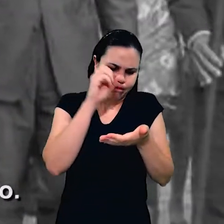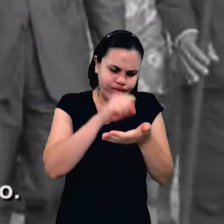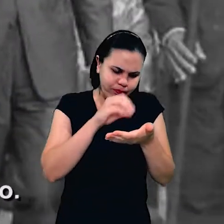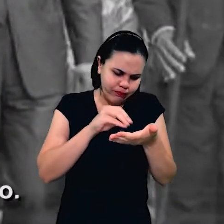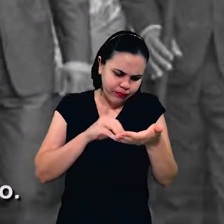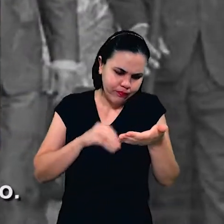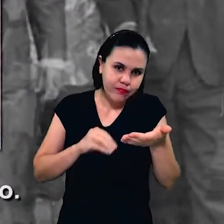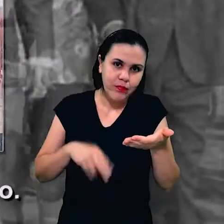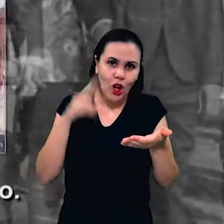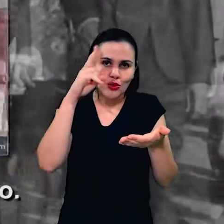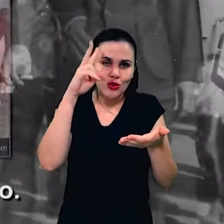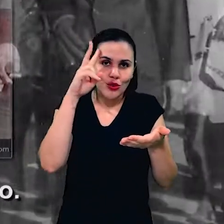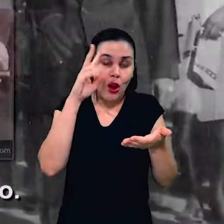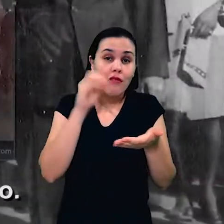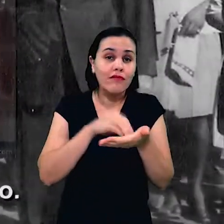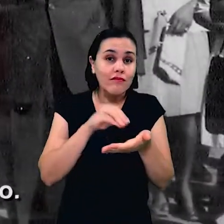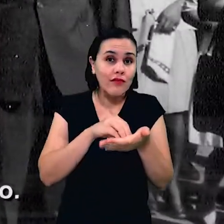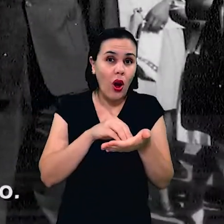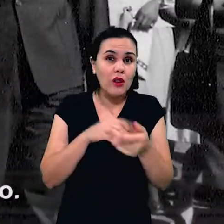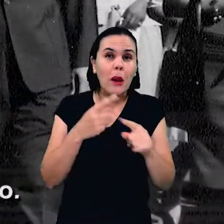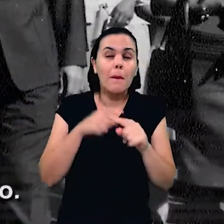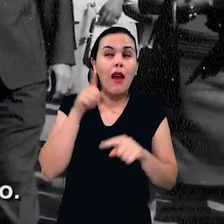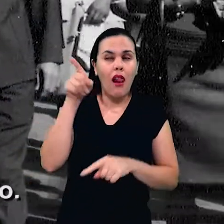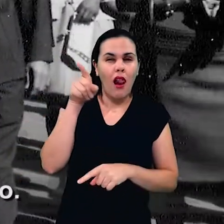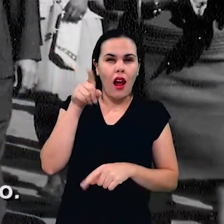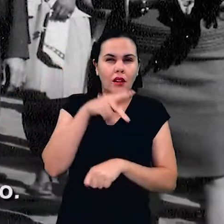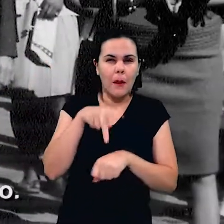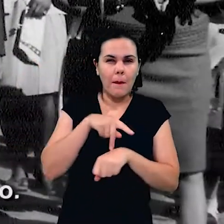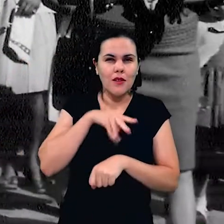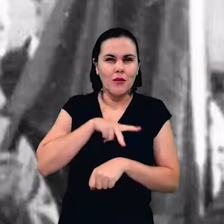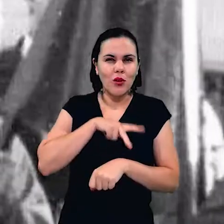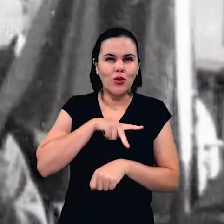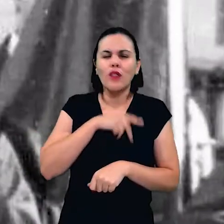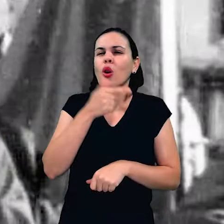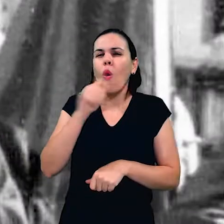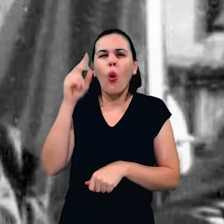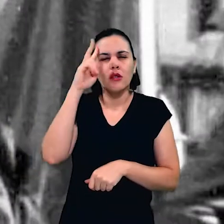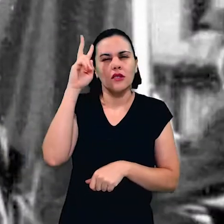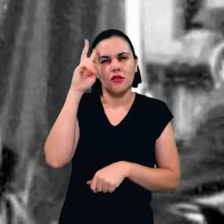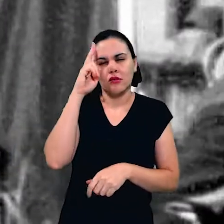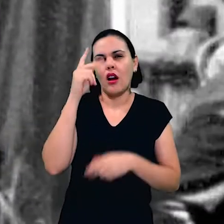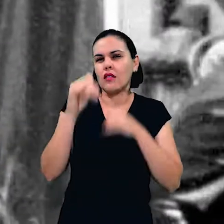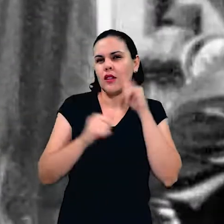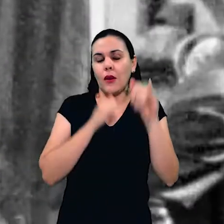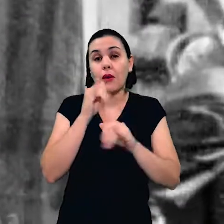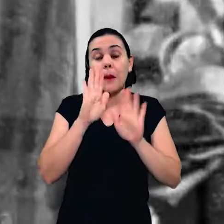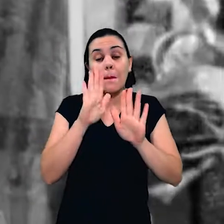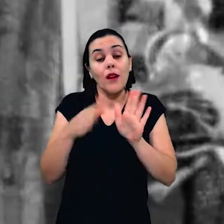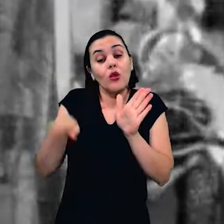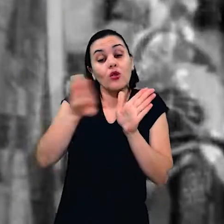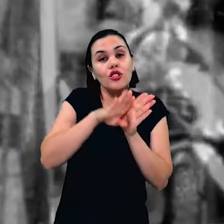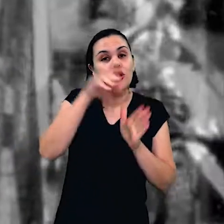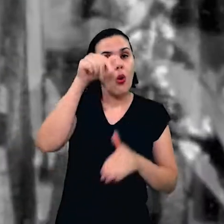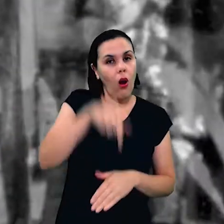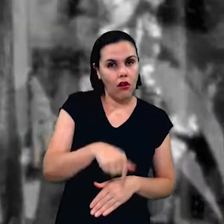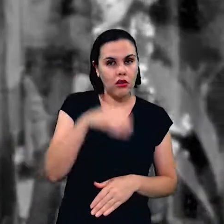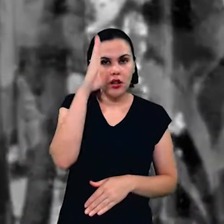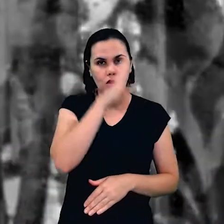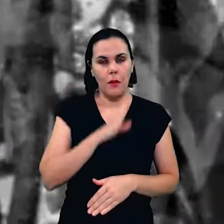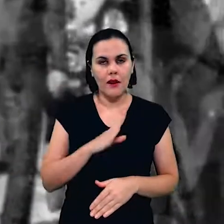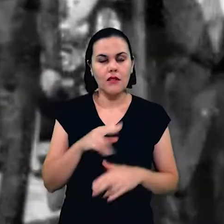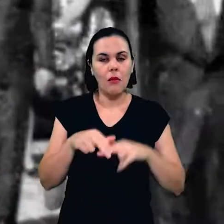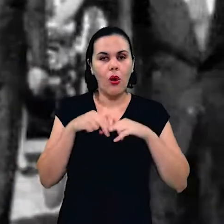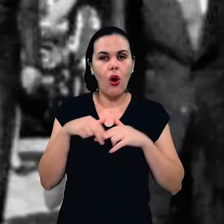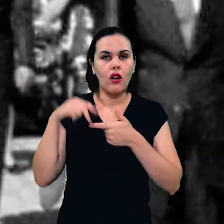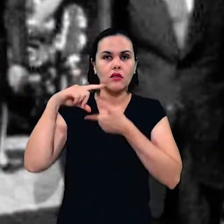pessoas acham que isso vem... Lá tem outras histórias que contam a respeito disso, né? Mas o que veio para nós, principalmente ali para uma